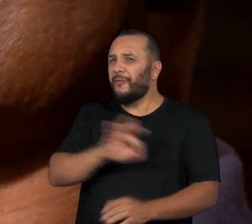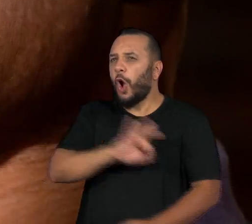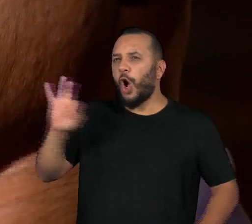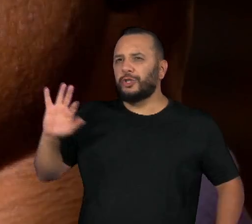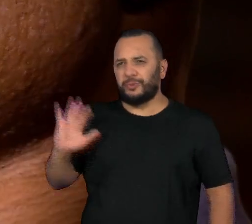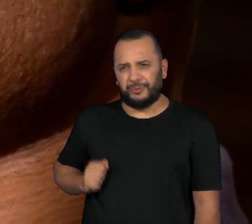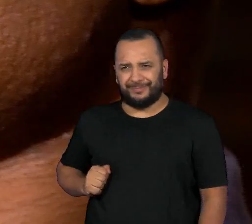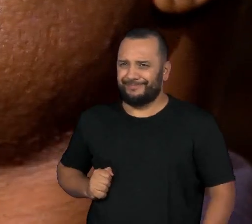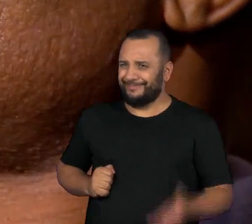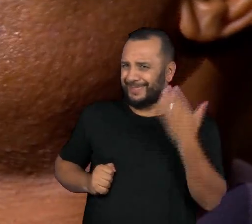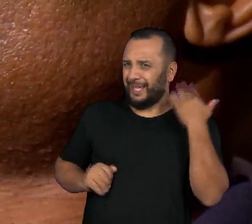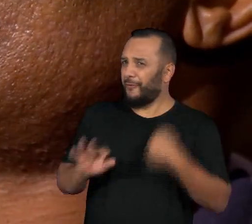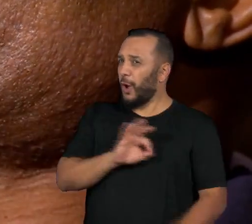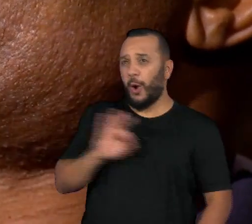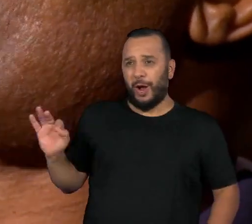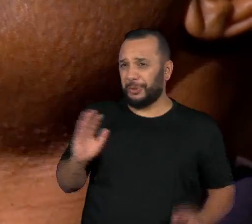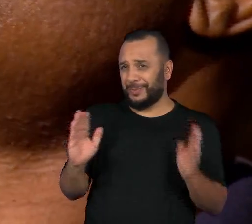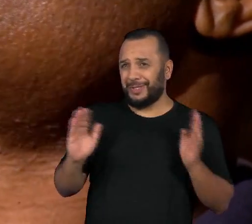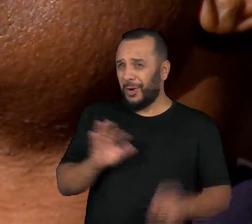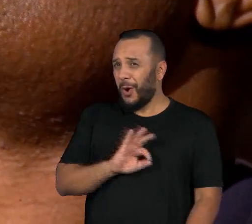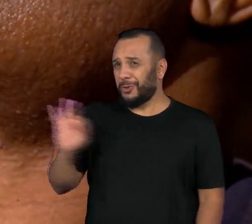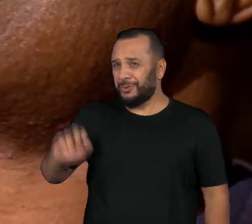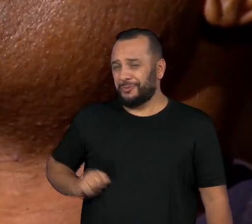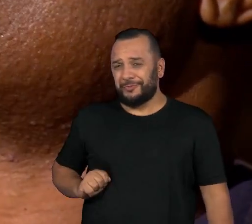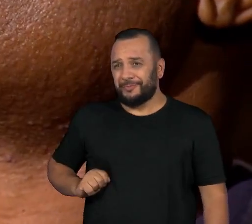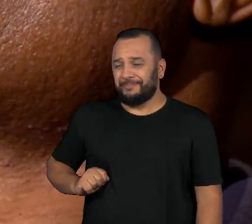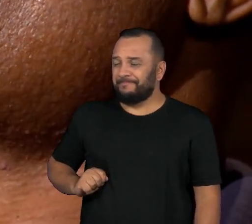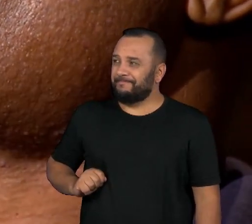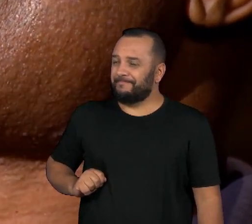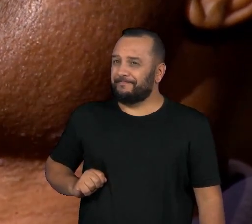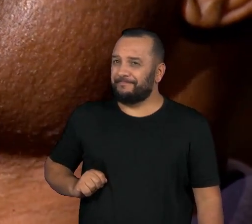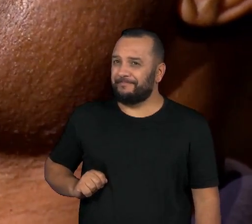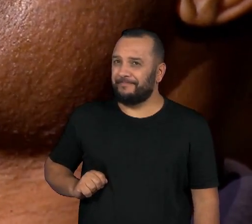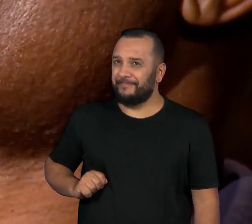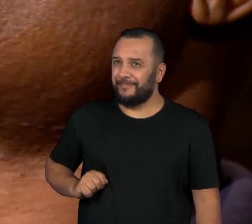nem... Naquela época, a gente nem tinha essa